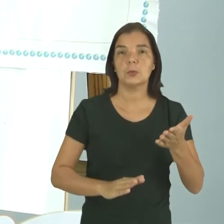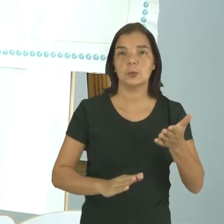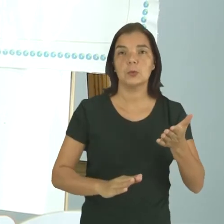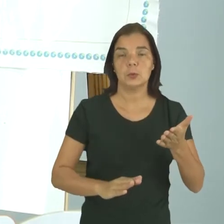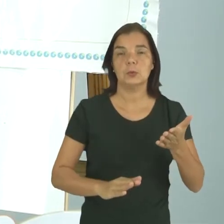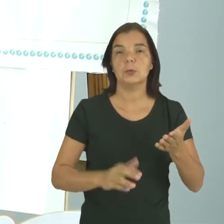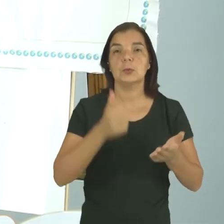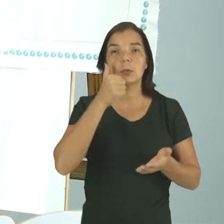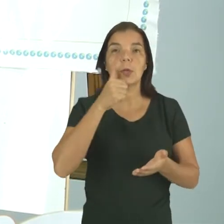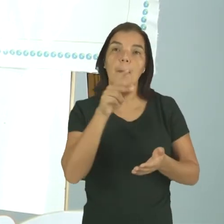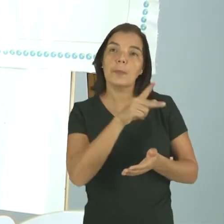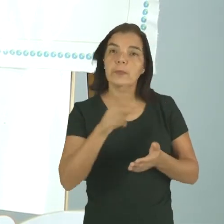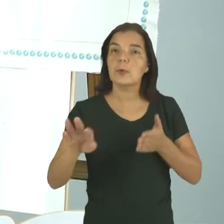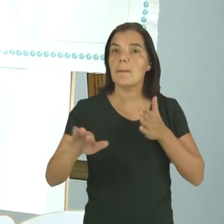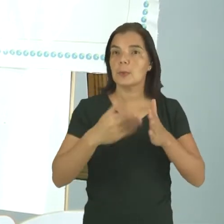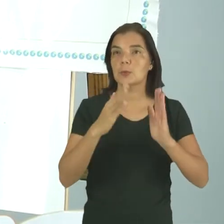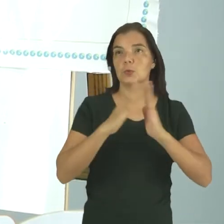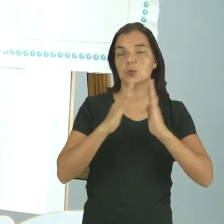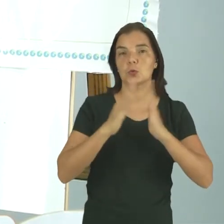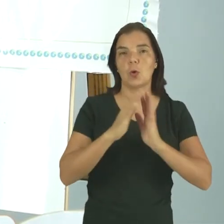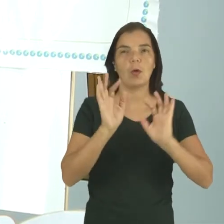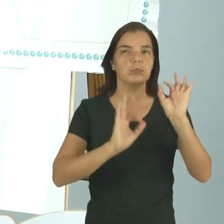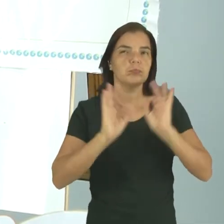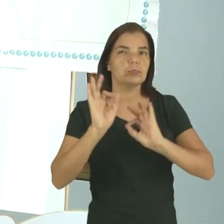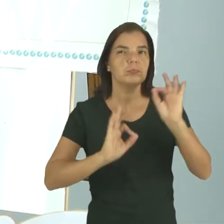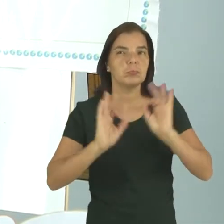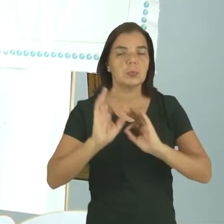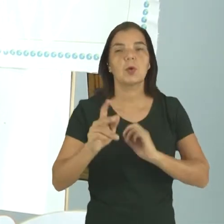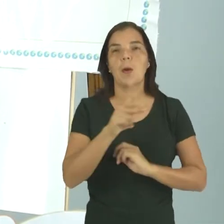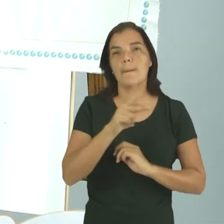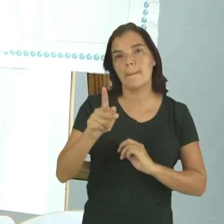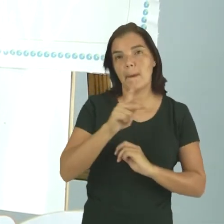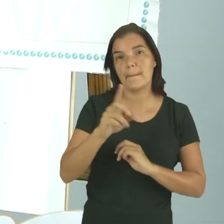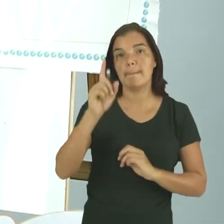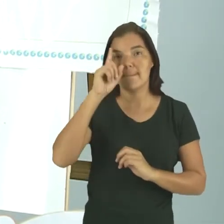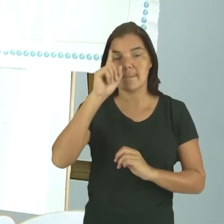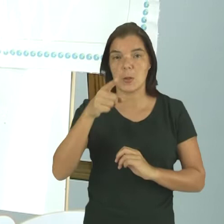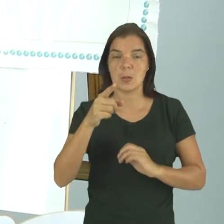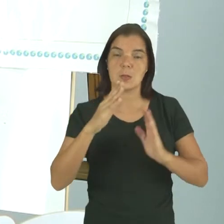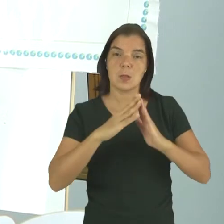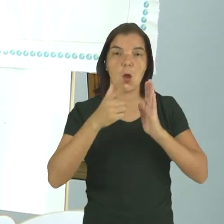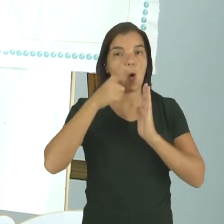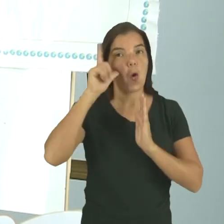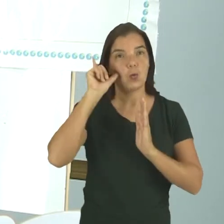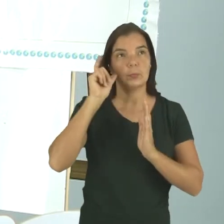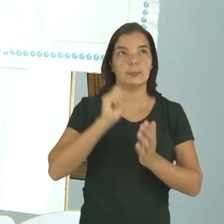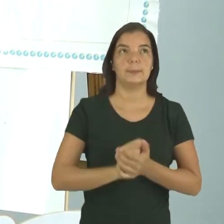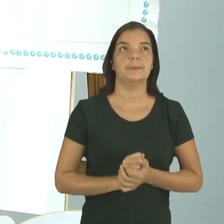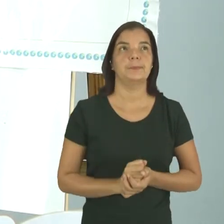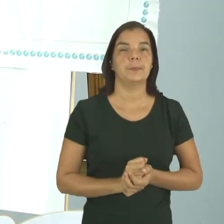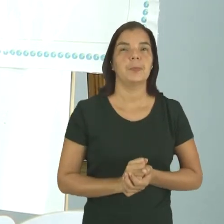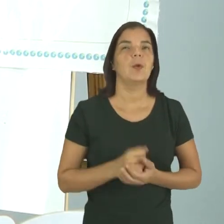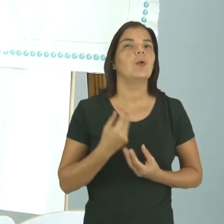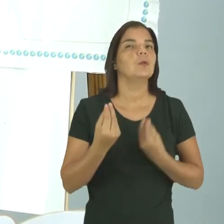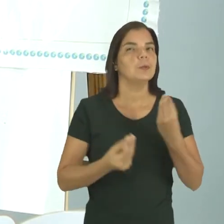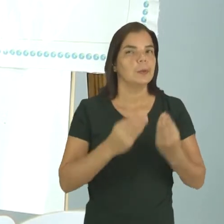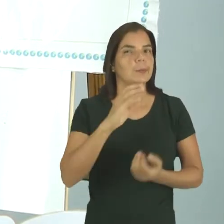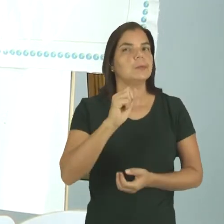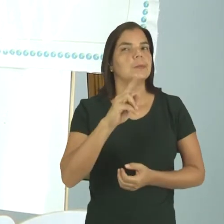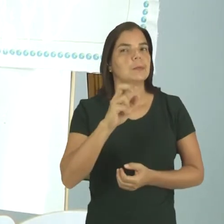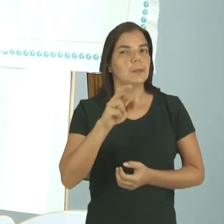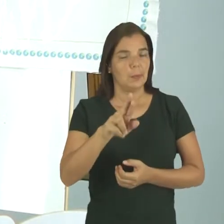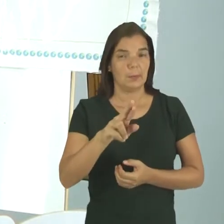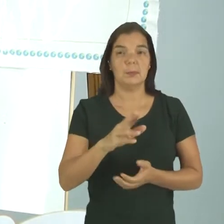para casa. Cauê disse que corrigiu uma lição que a professora mandou ontem. Então, Cauê